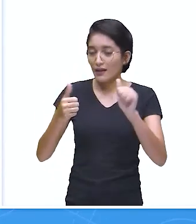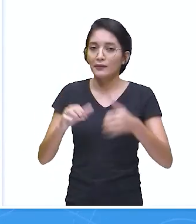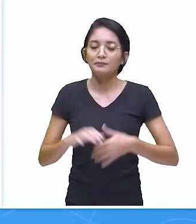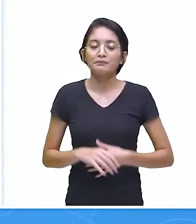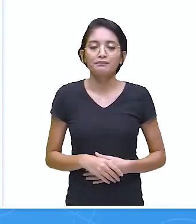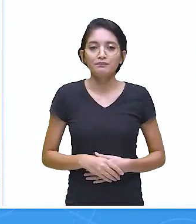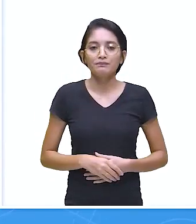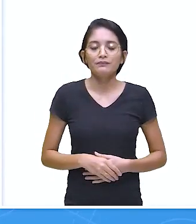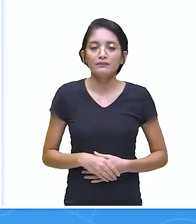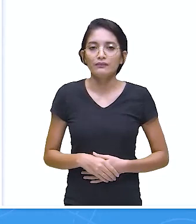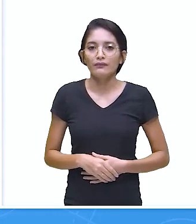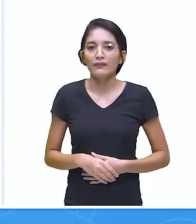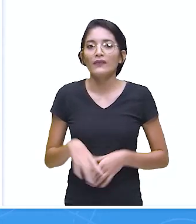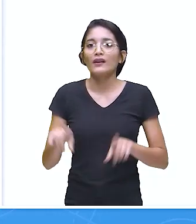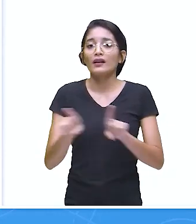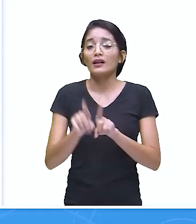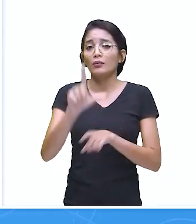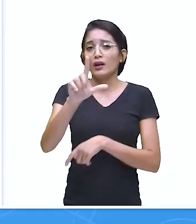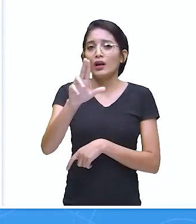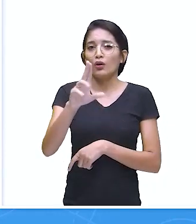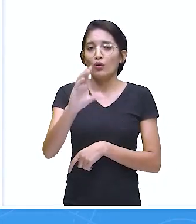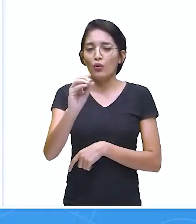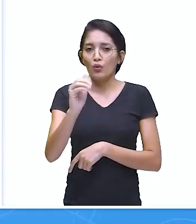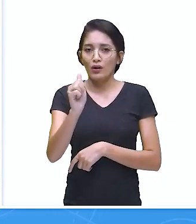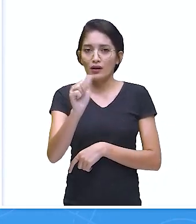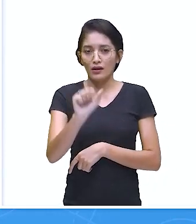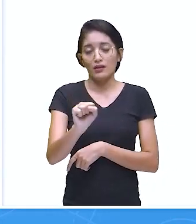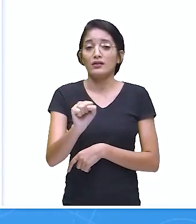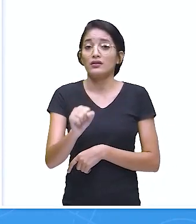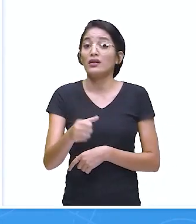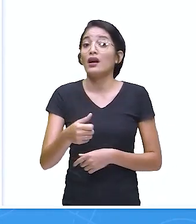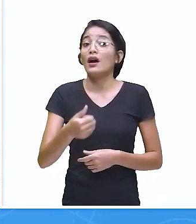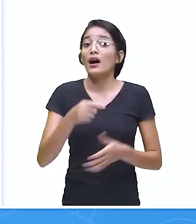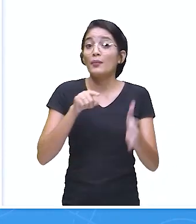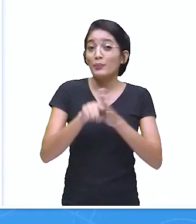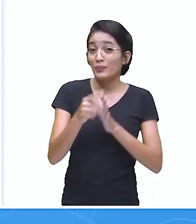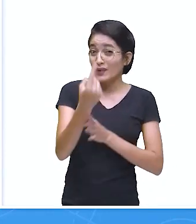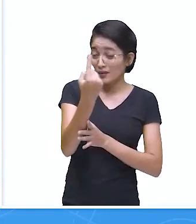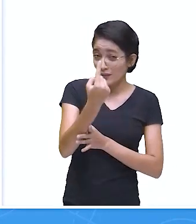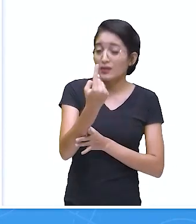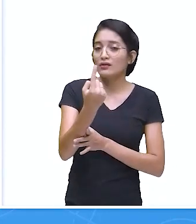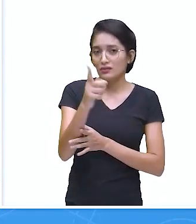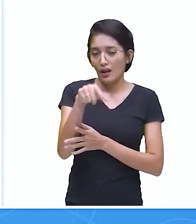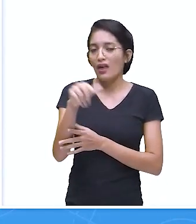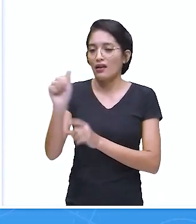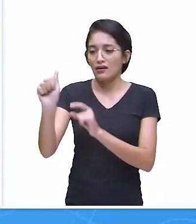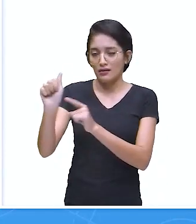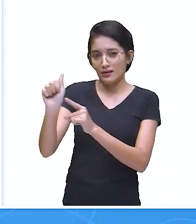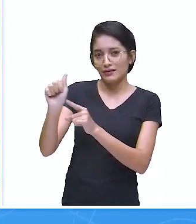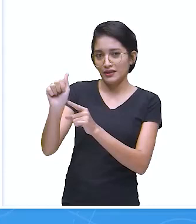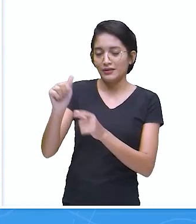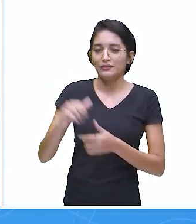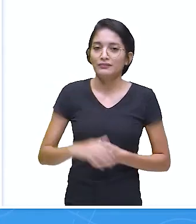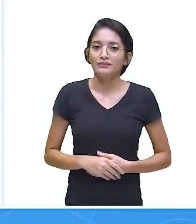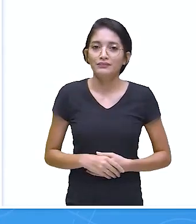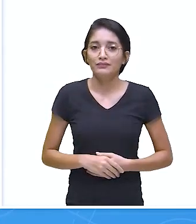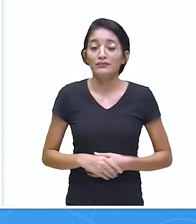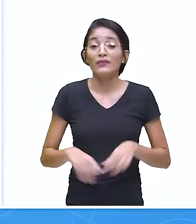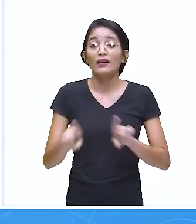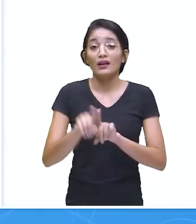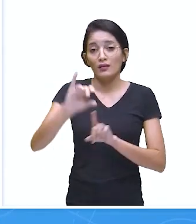Quem mais aqui? O Lucas também. Questão 1 é a letra A, né? Não é isso, Lucas? É isso. João